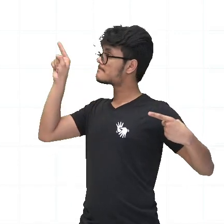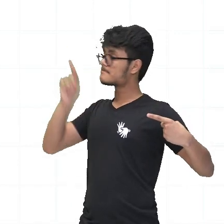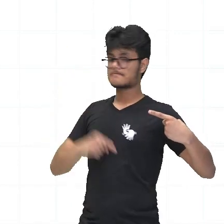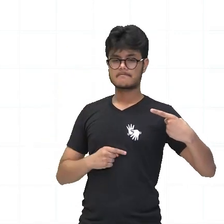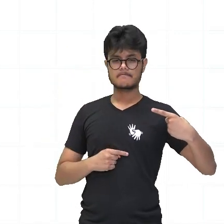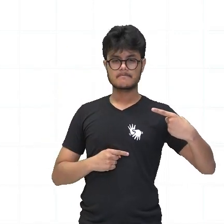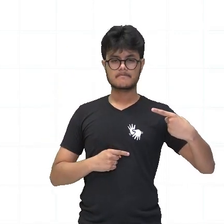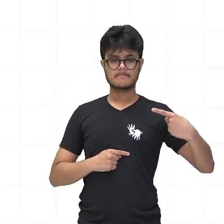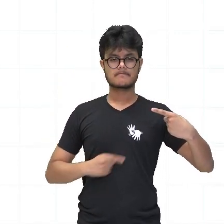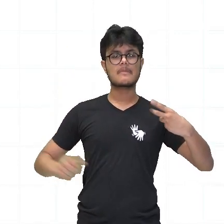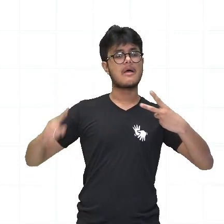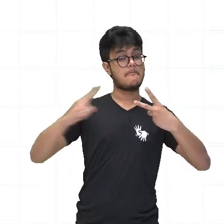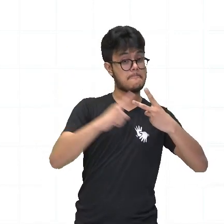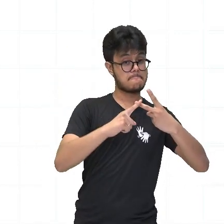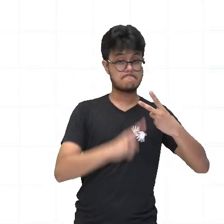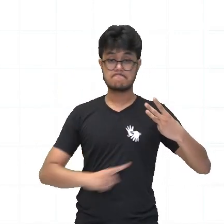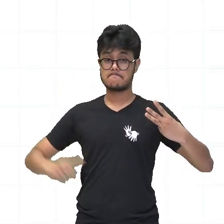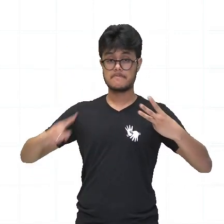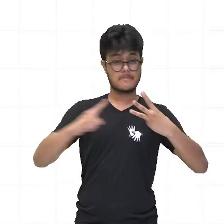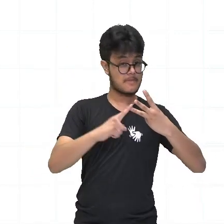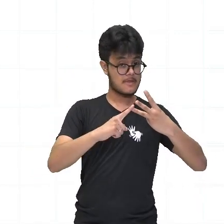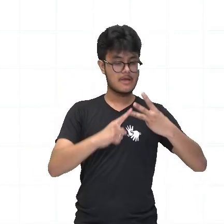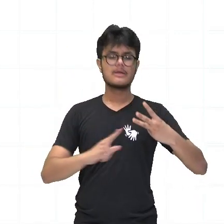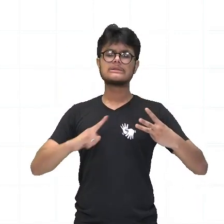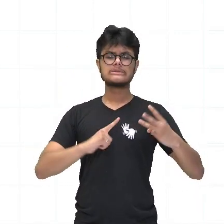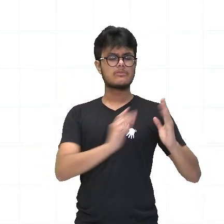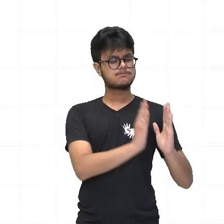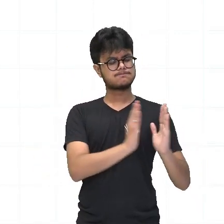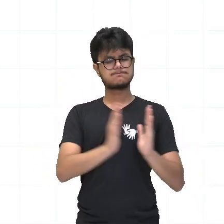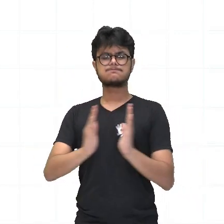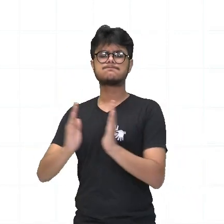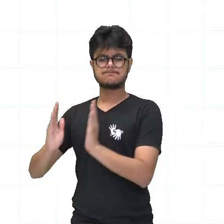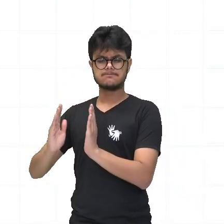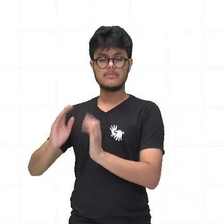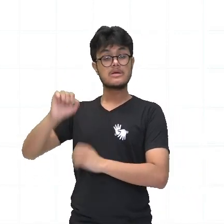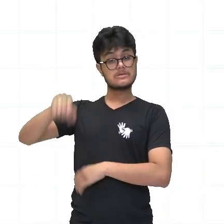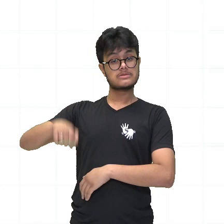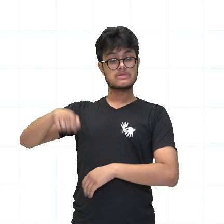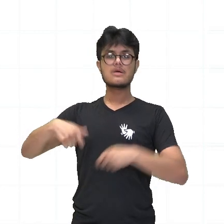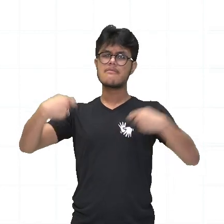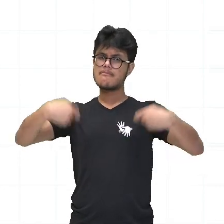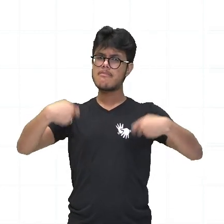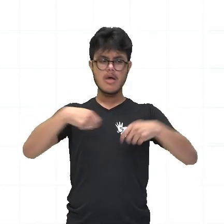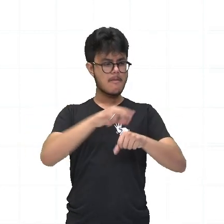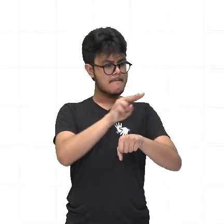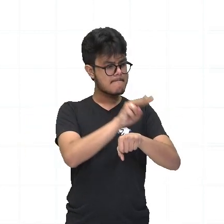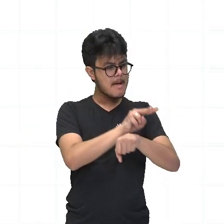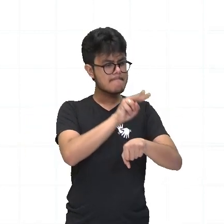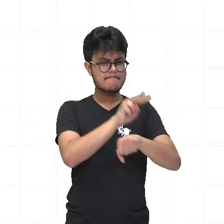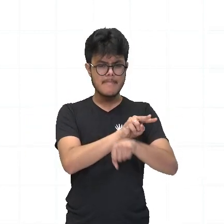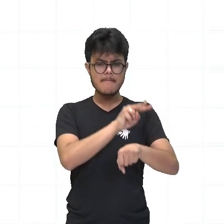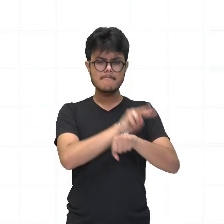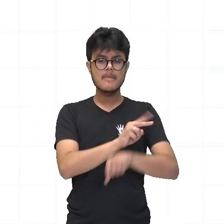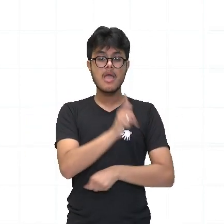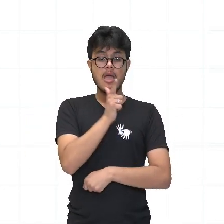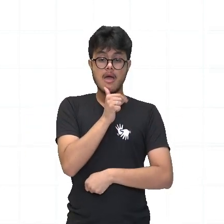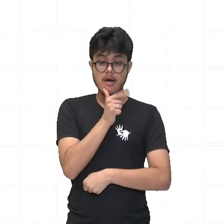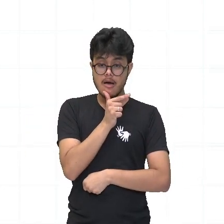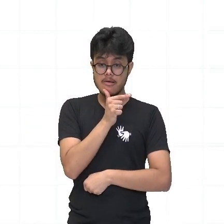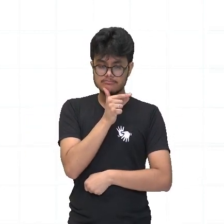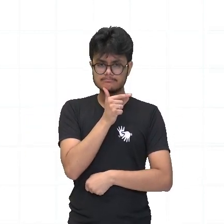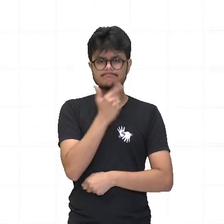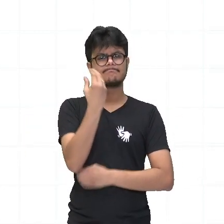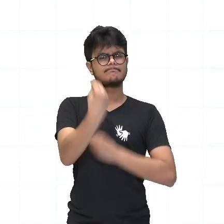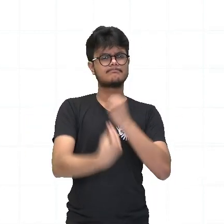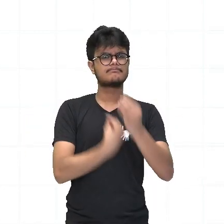e tratamento secundário. Todas essas etapas de tratamento de esgoto, eles são